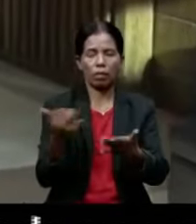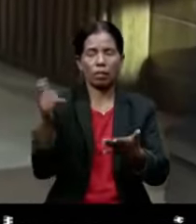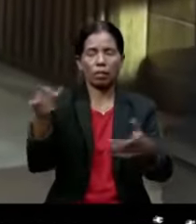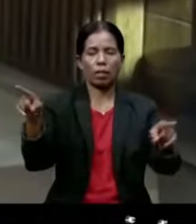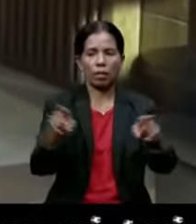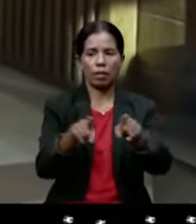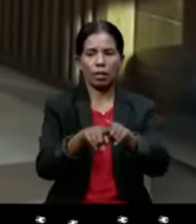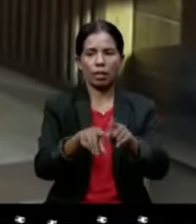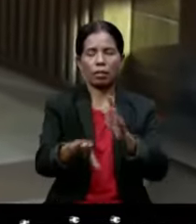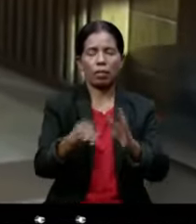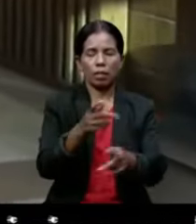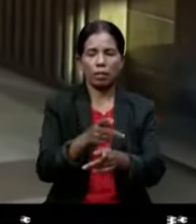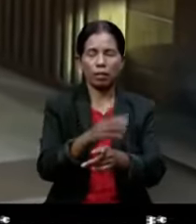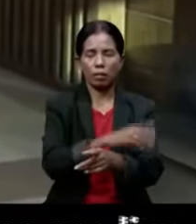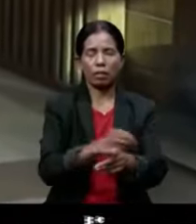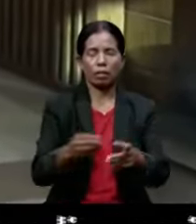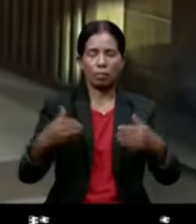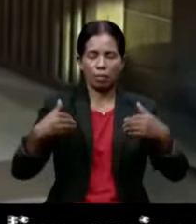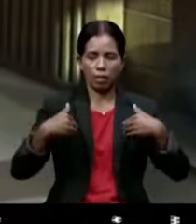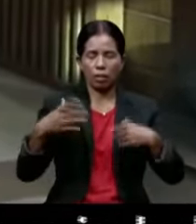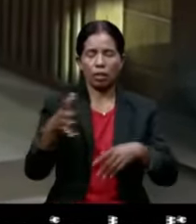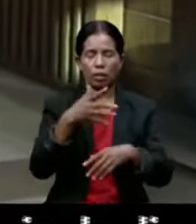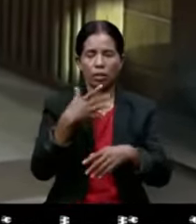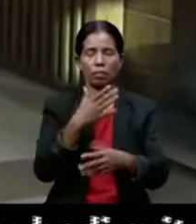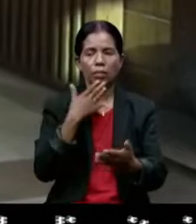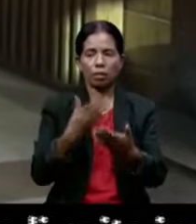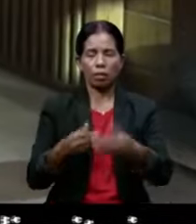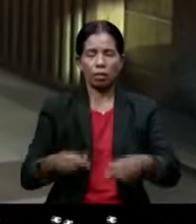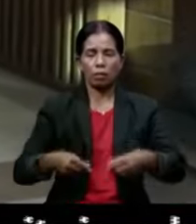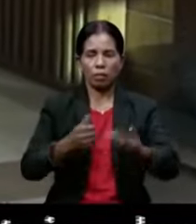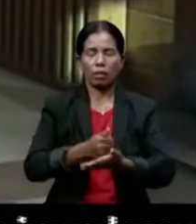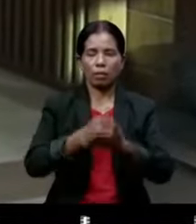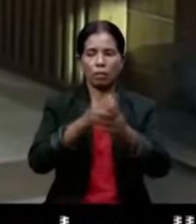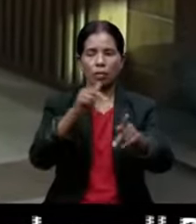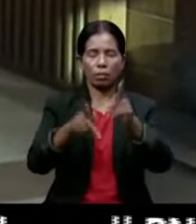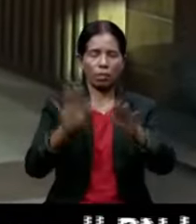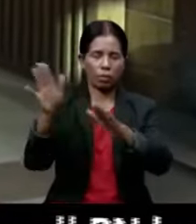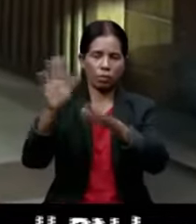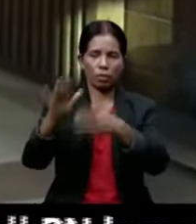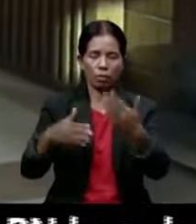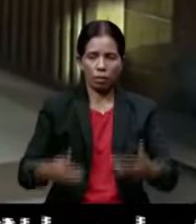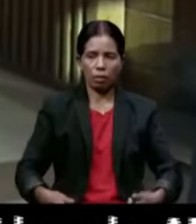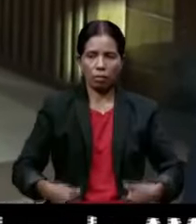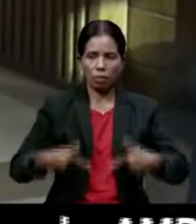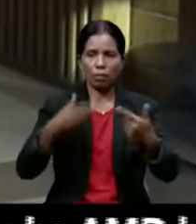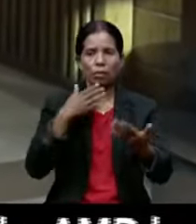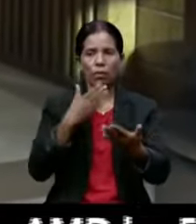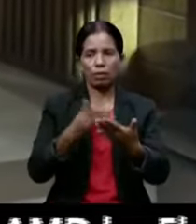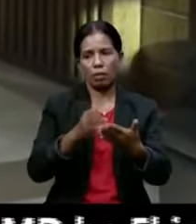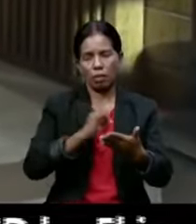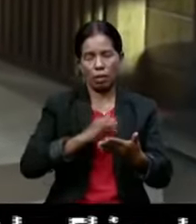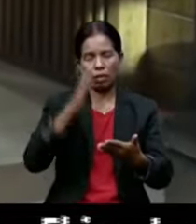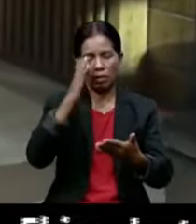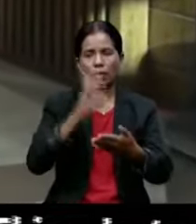Sirahanesa nei, bela retom crédito carbono. No mos, ita hakara katu fo apoia ema local Sirani Morris no dia klitan. No hau hanoin